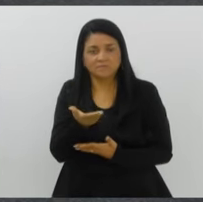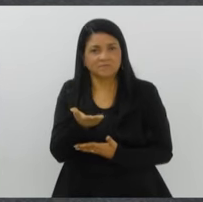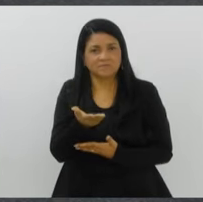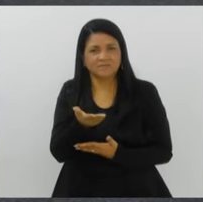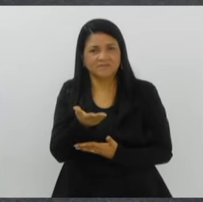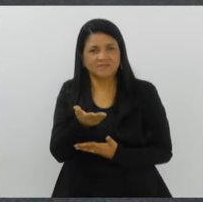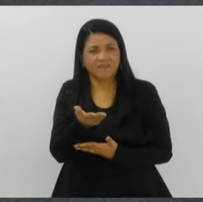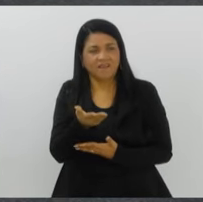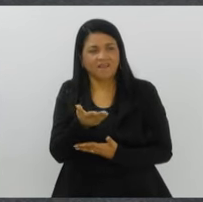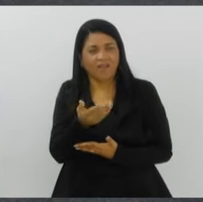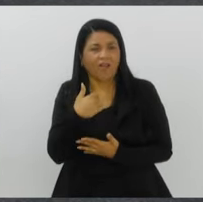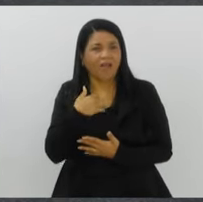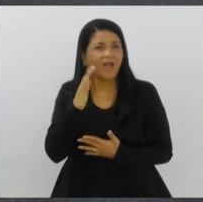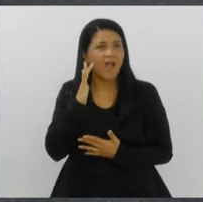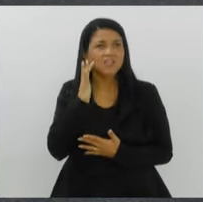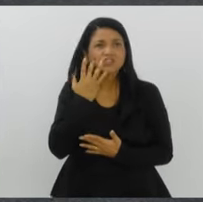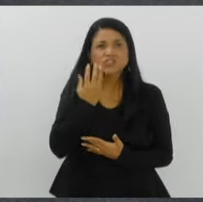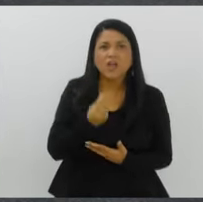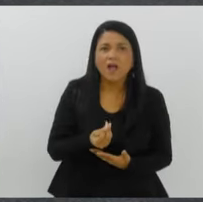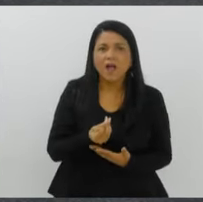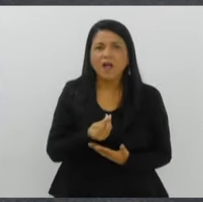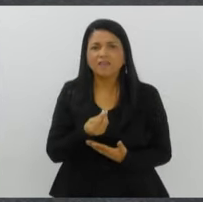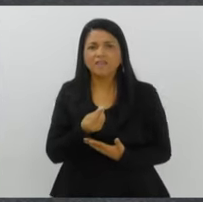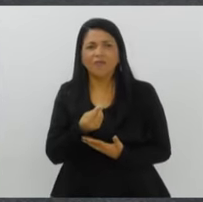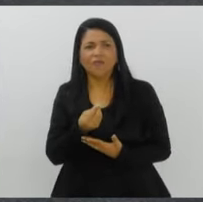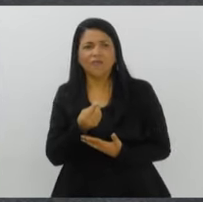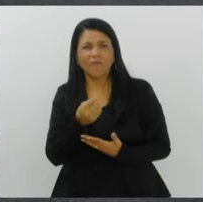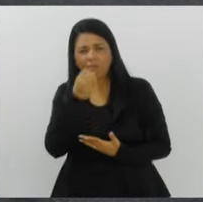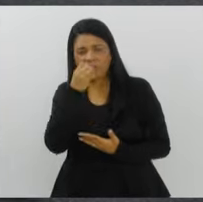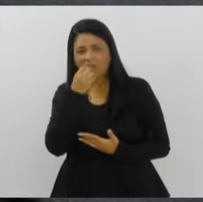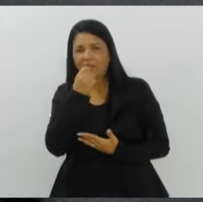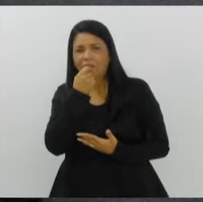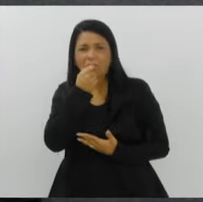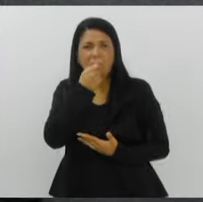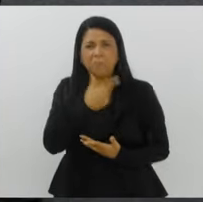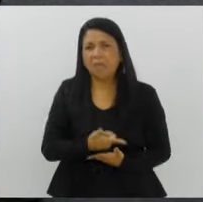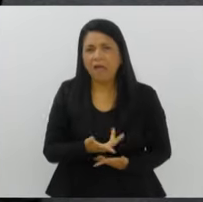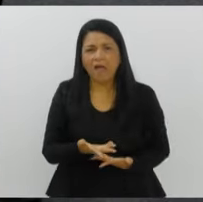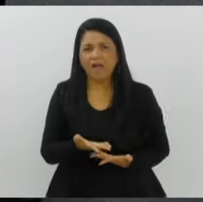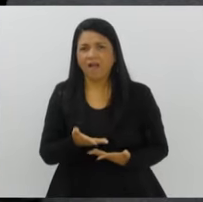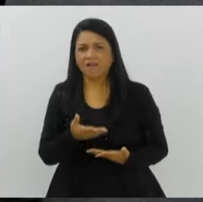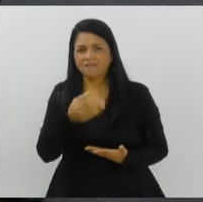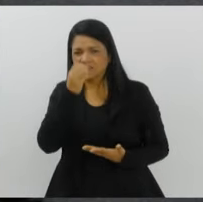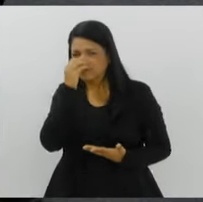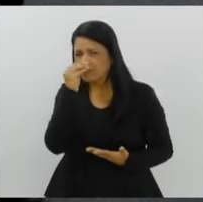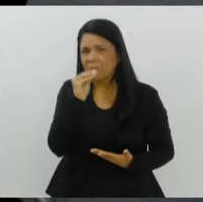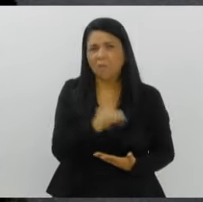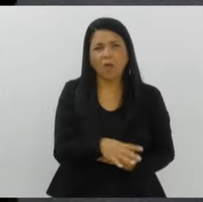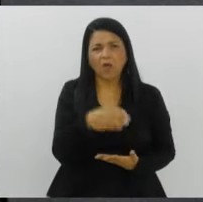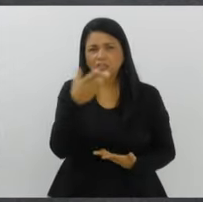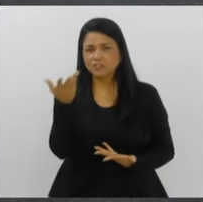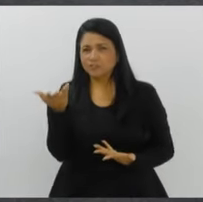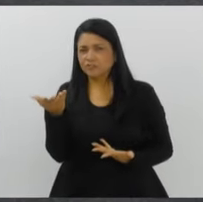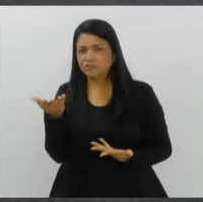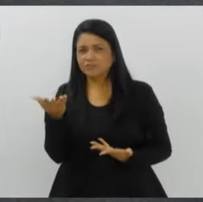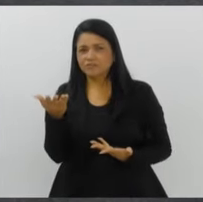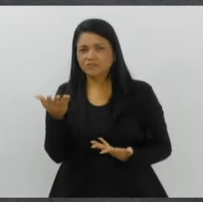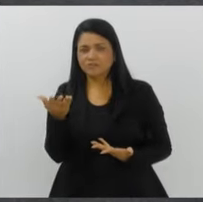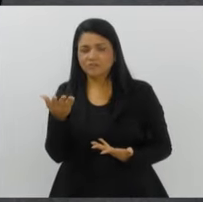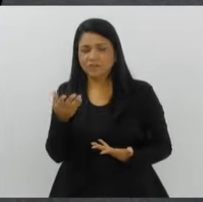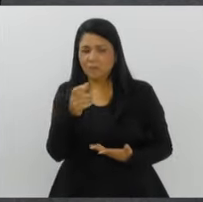simplesmente achar que é um deboche, que é algum desocupado,